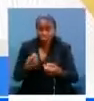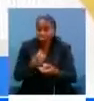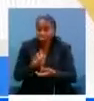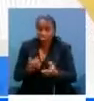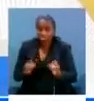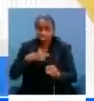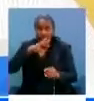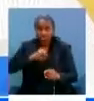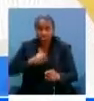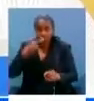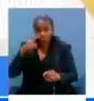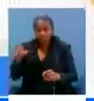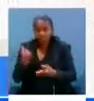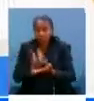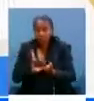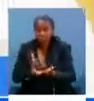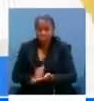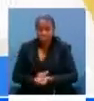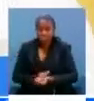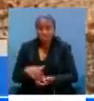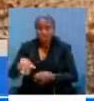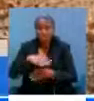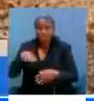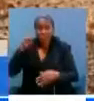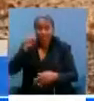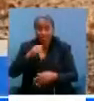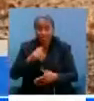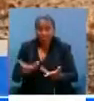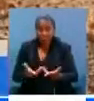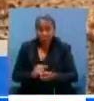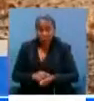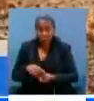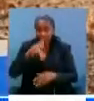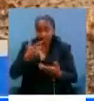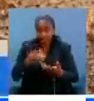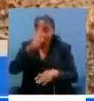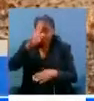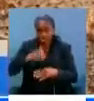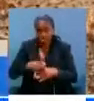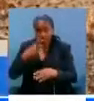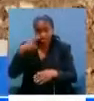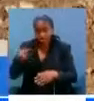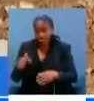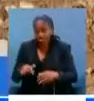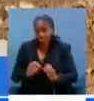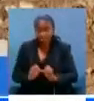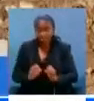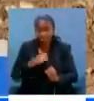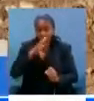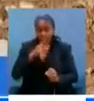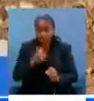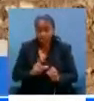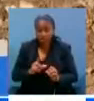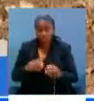rendimento, filhos que têm por a escola. É uma situação grave. Apesar desse cenário, dizem não ter sido contemplados com